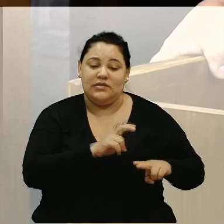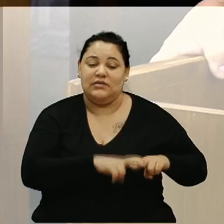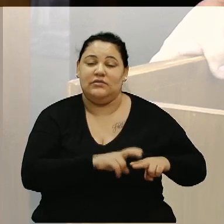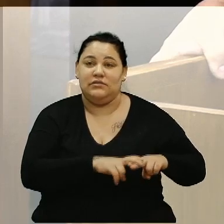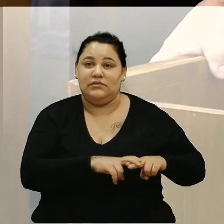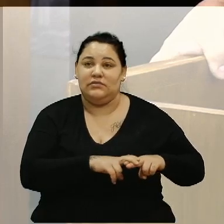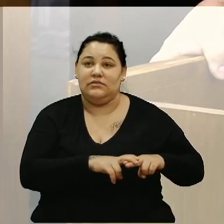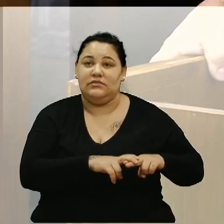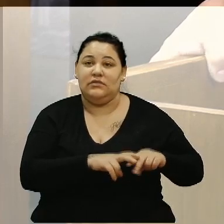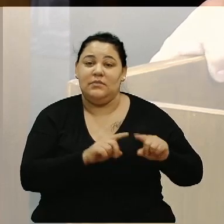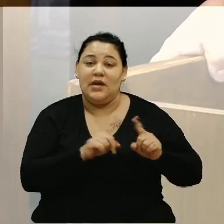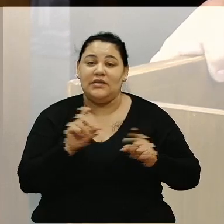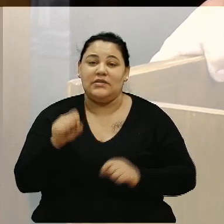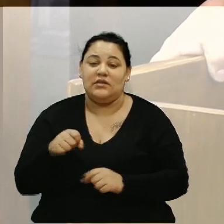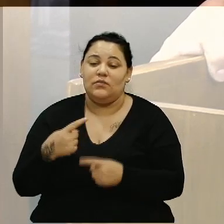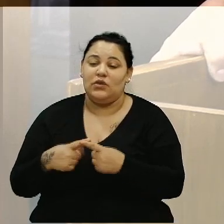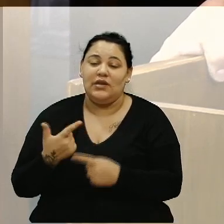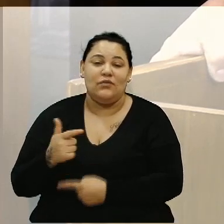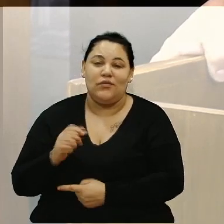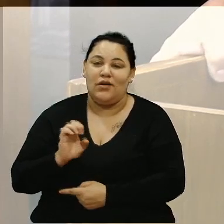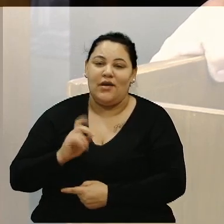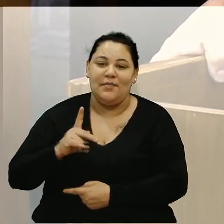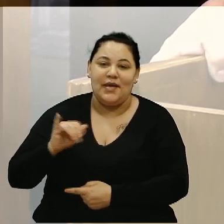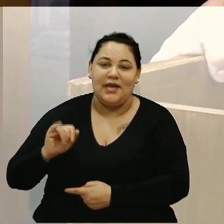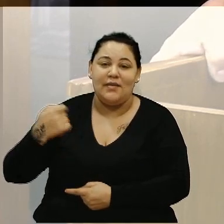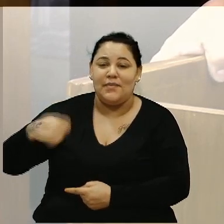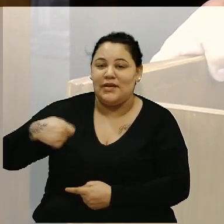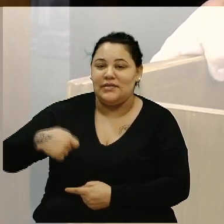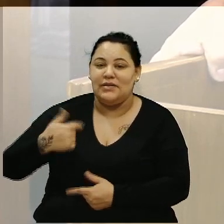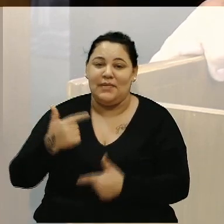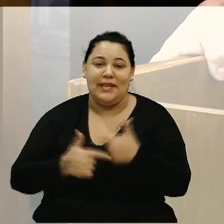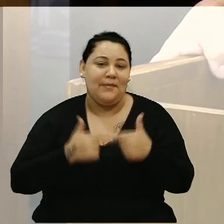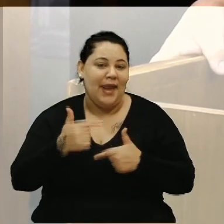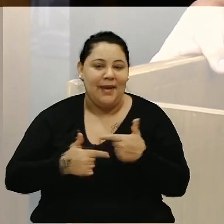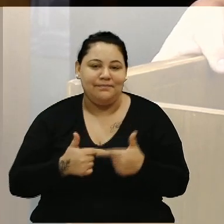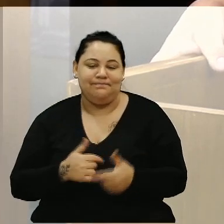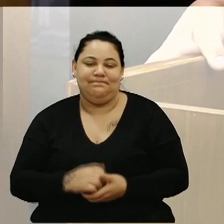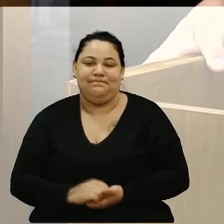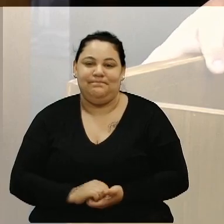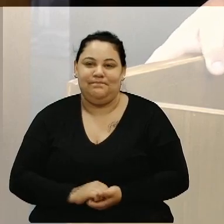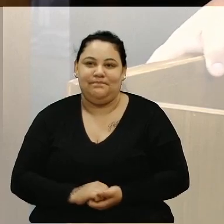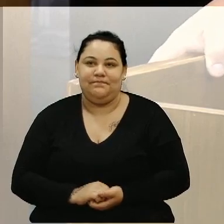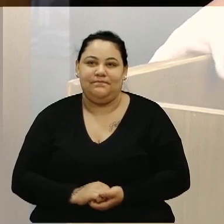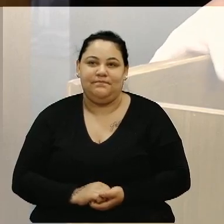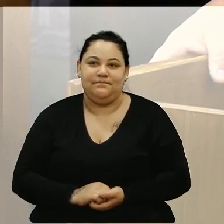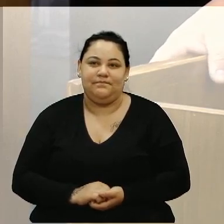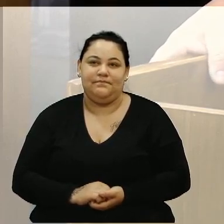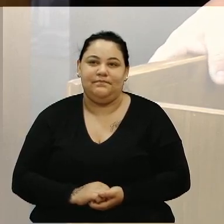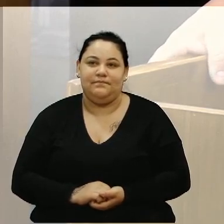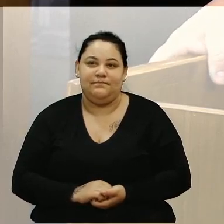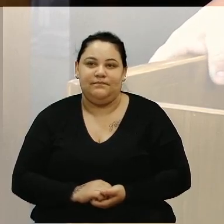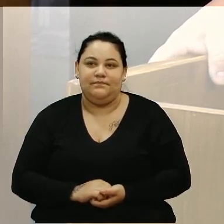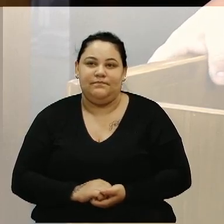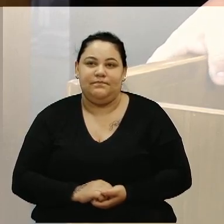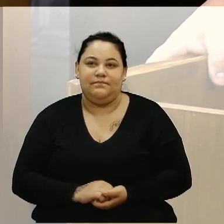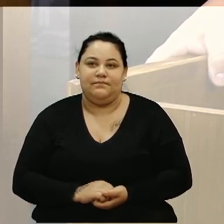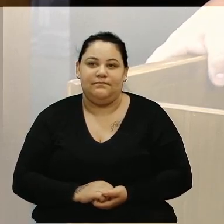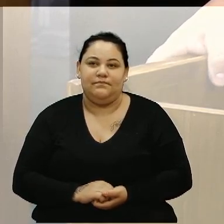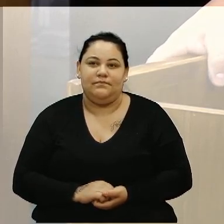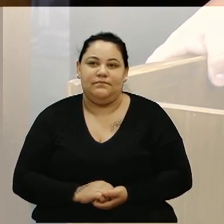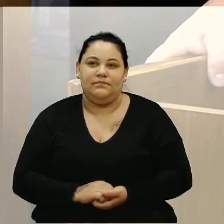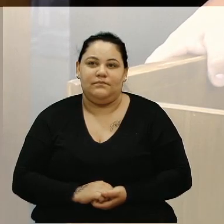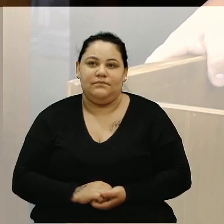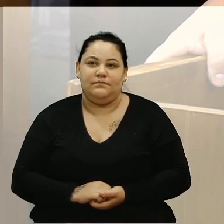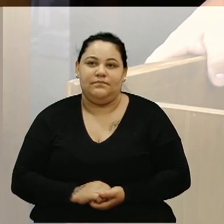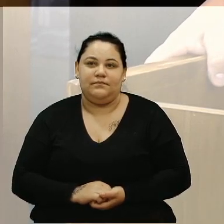sim porque não têm os EPIs necessários para poderem trabalhar. Agora, sabe qual que é a solução